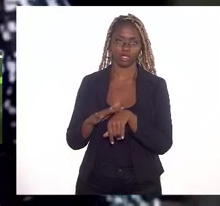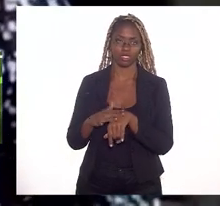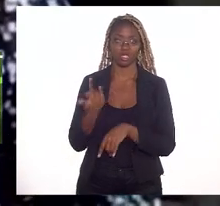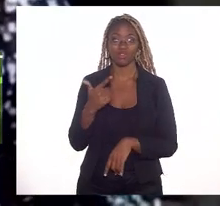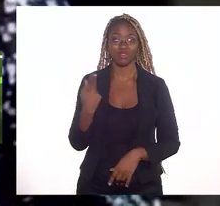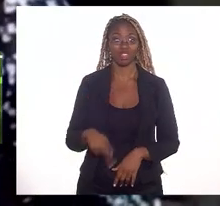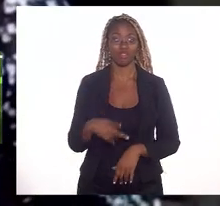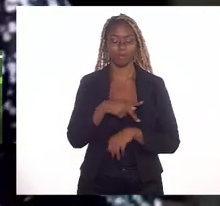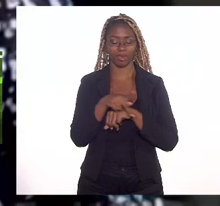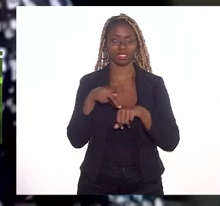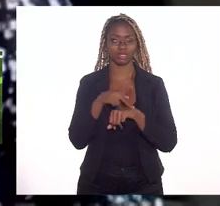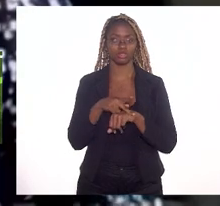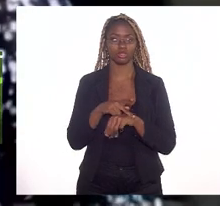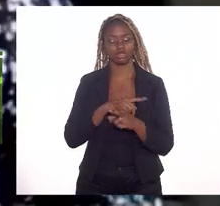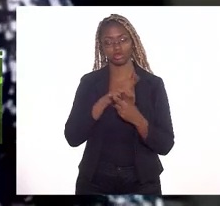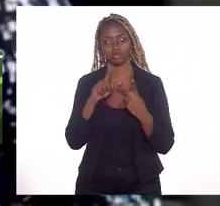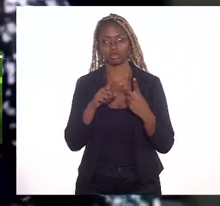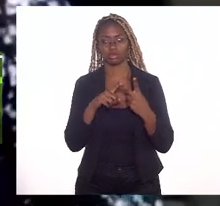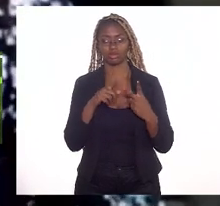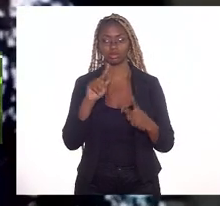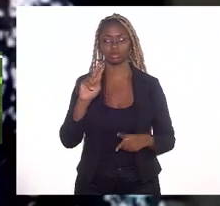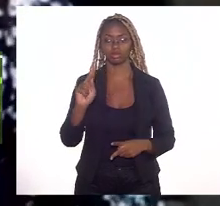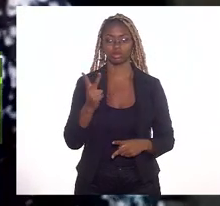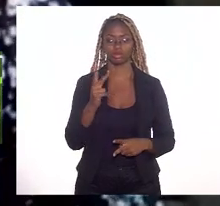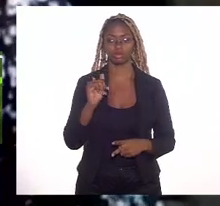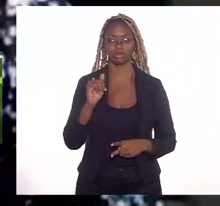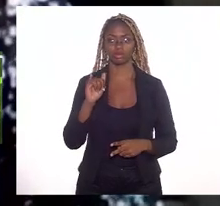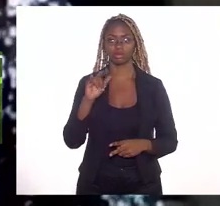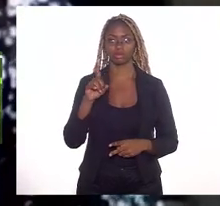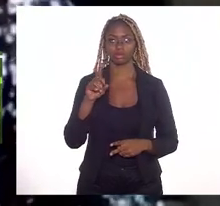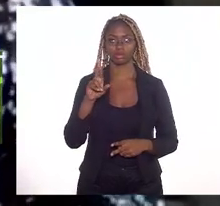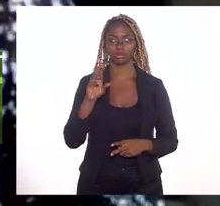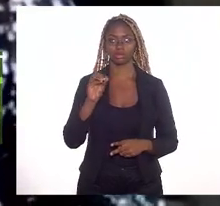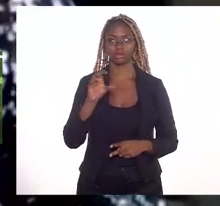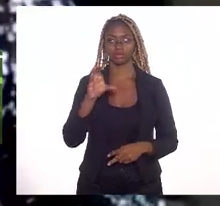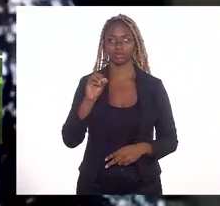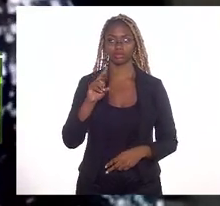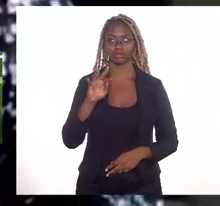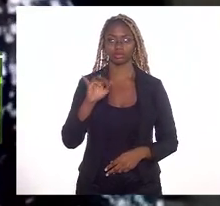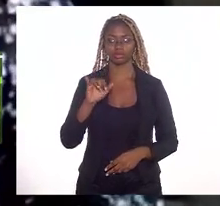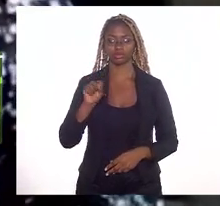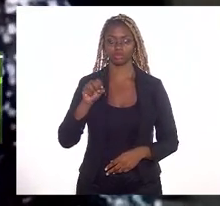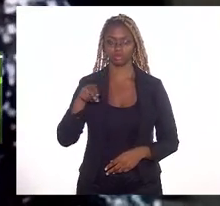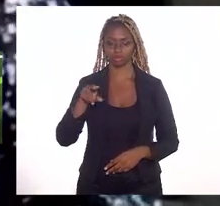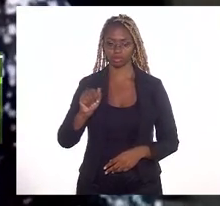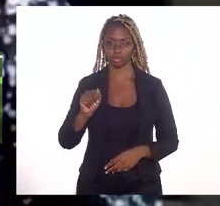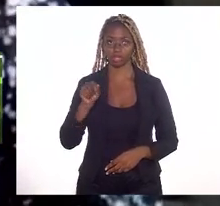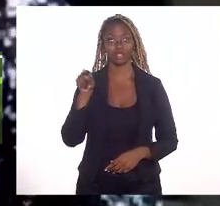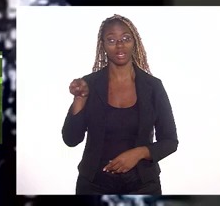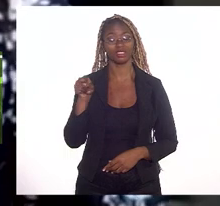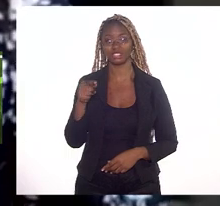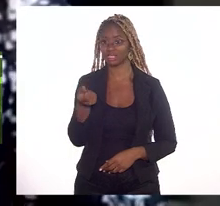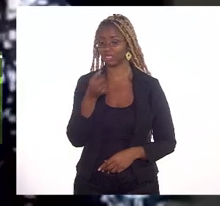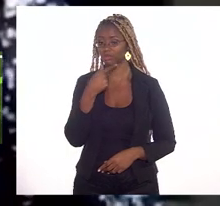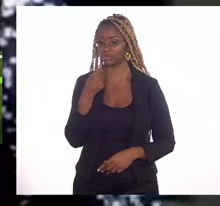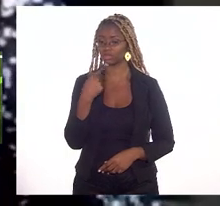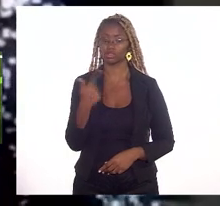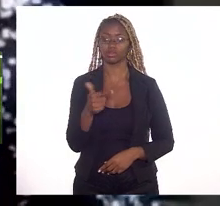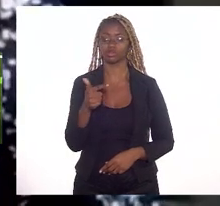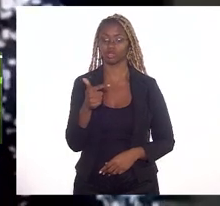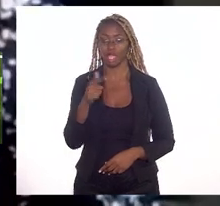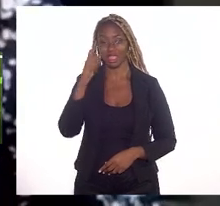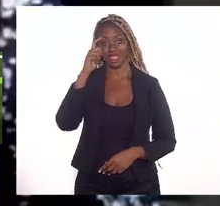o outro é a hidrocortisona, que a gente está fazendo uma campanha até. esse medicamento não tem interesse pela